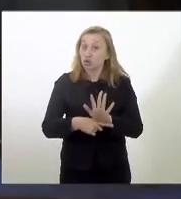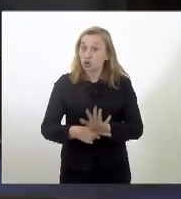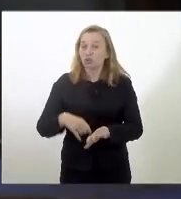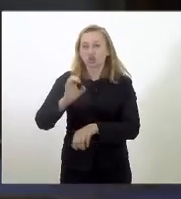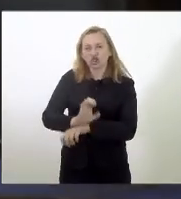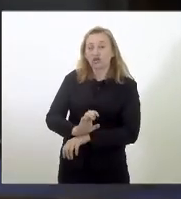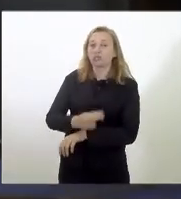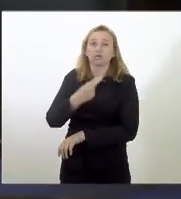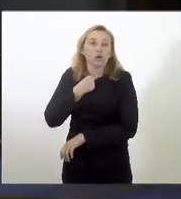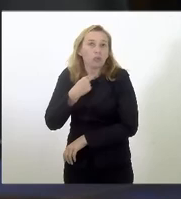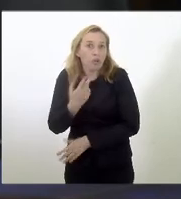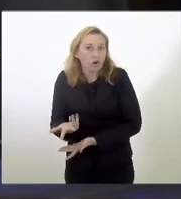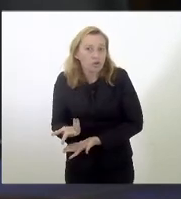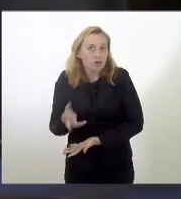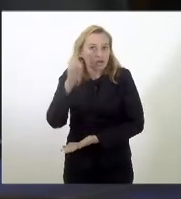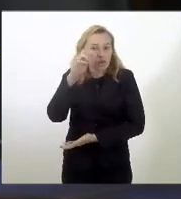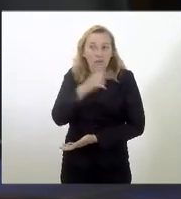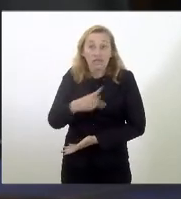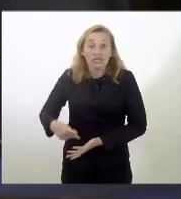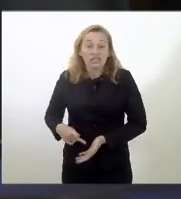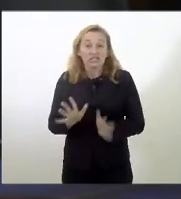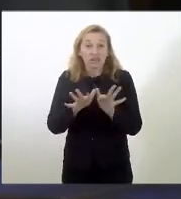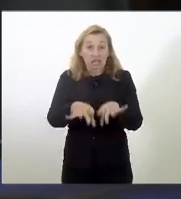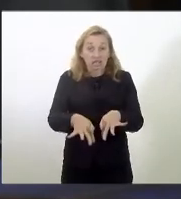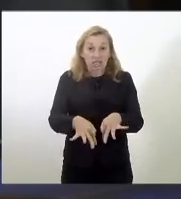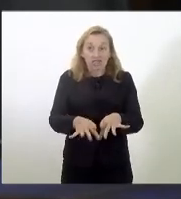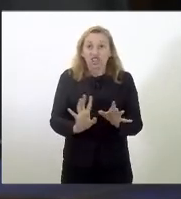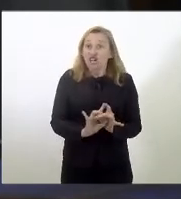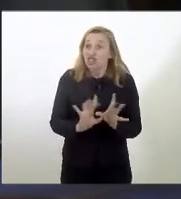posso, presidente, encerrando,